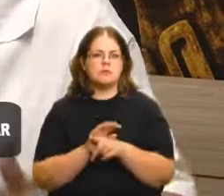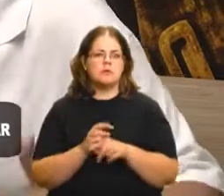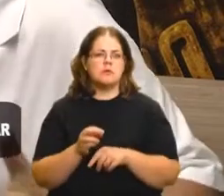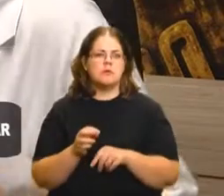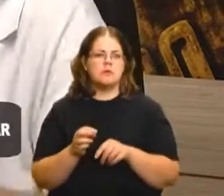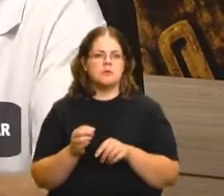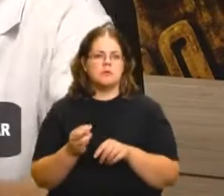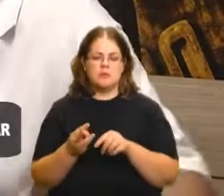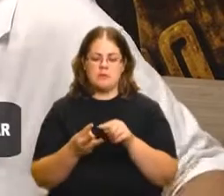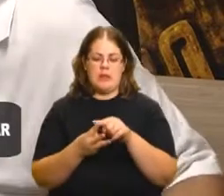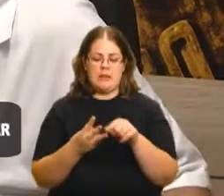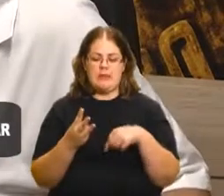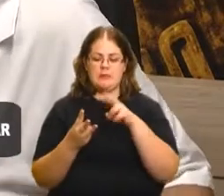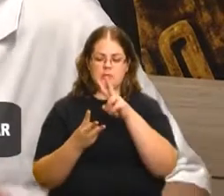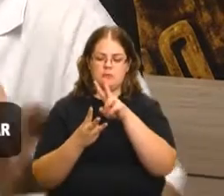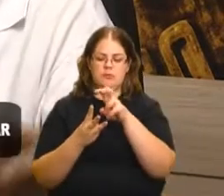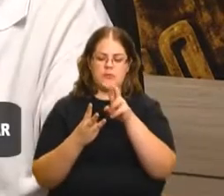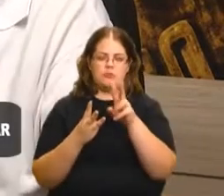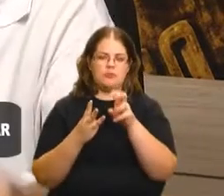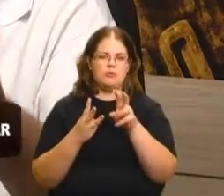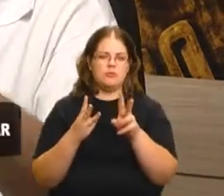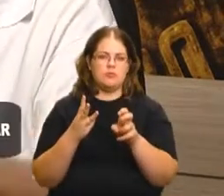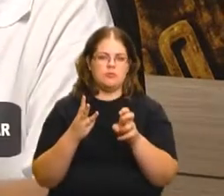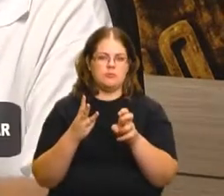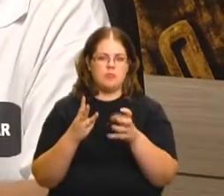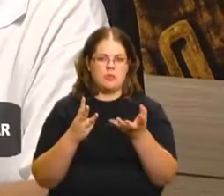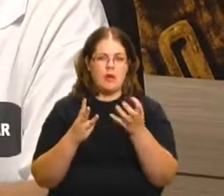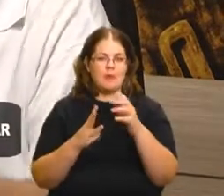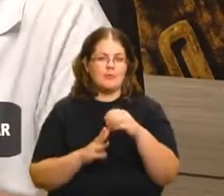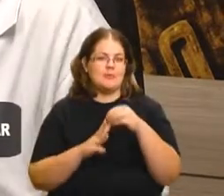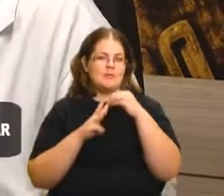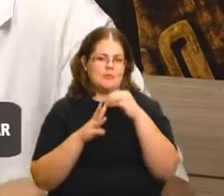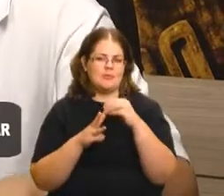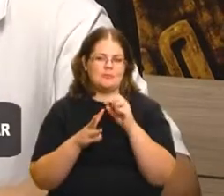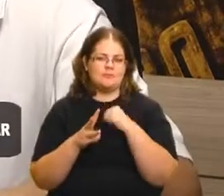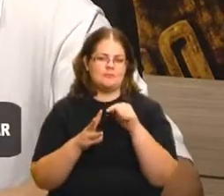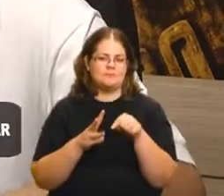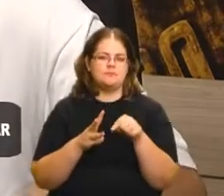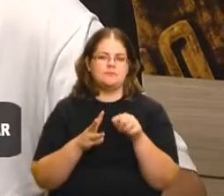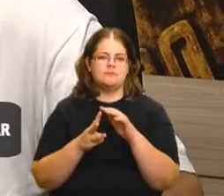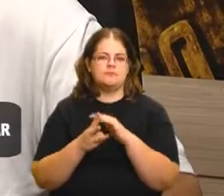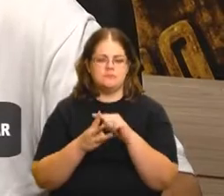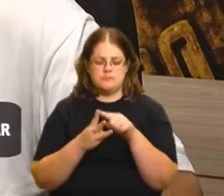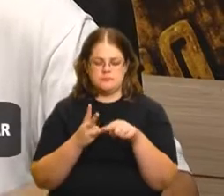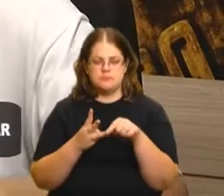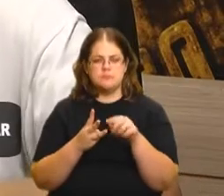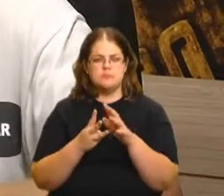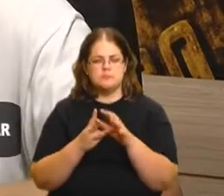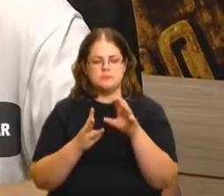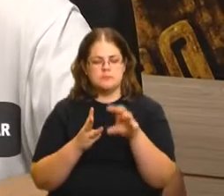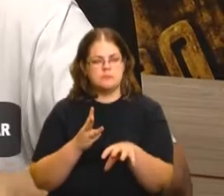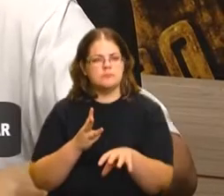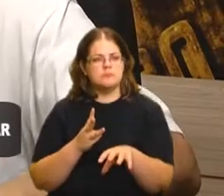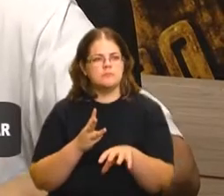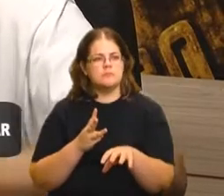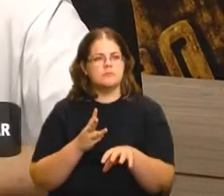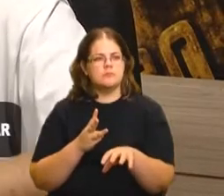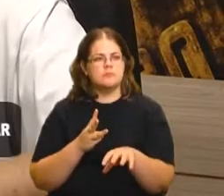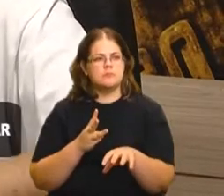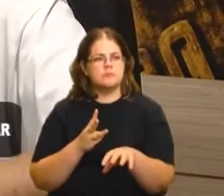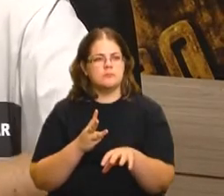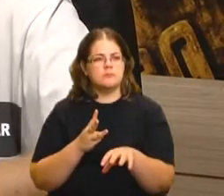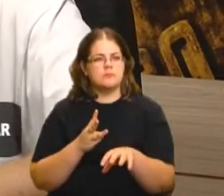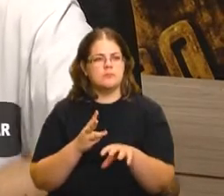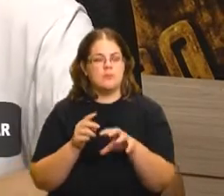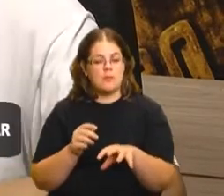dizer, são 3 correntes tentando predominar. O grupo castelista, da ESG, do